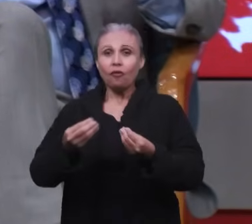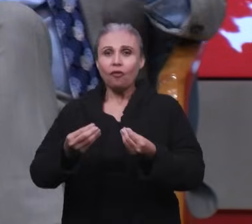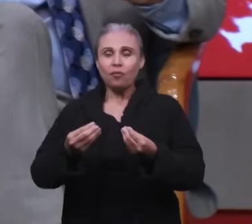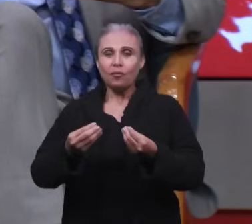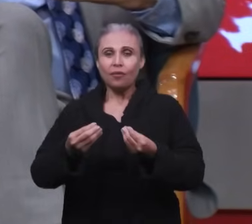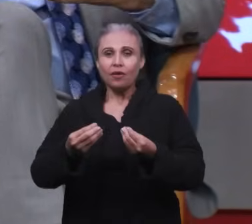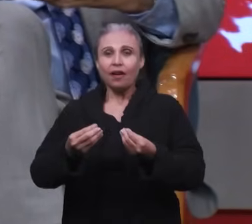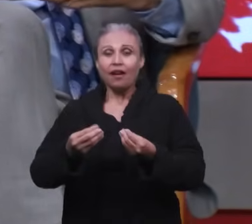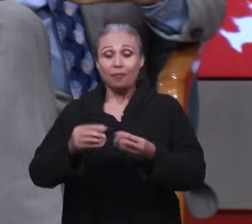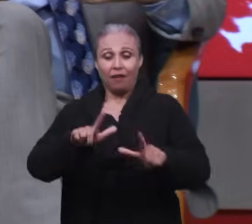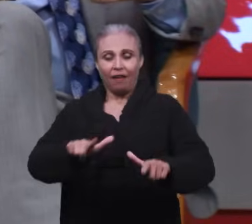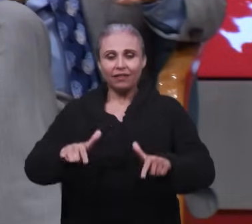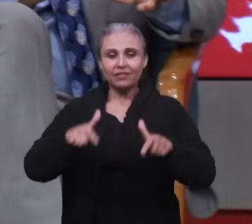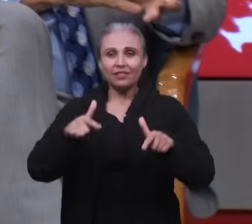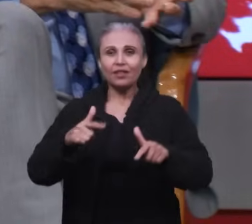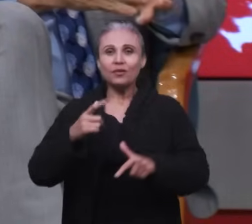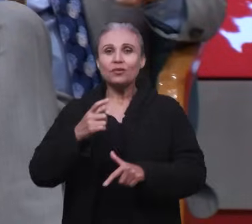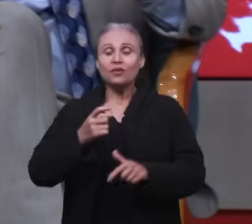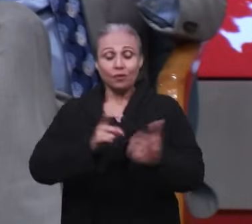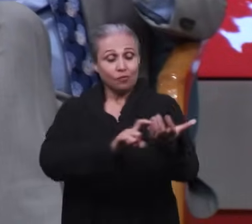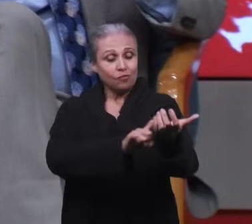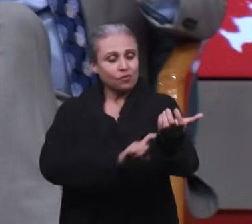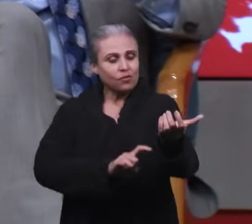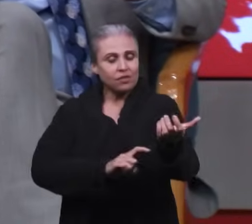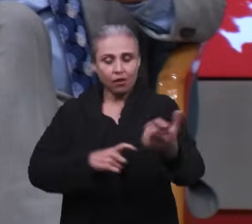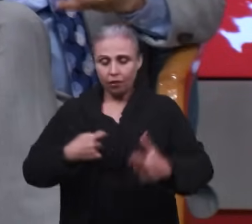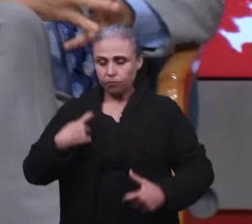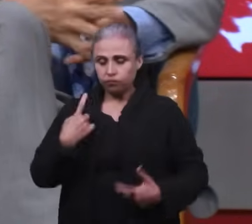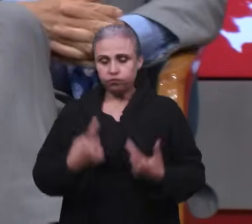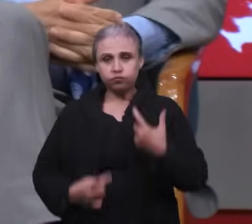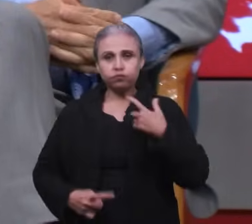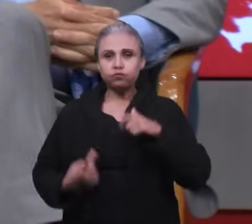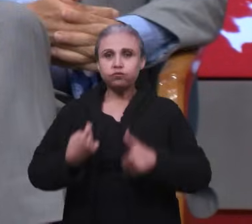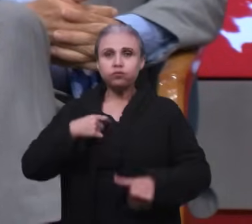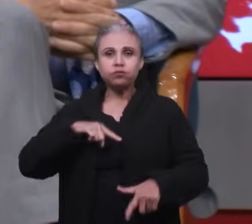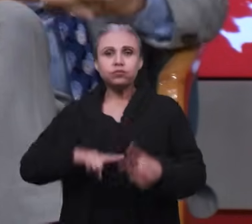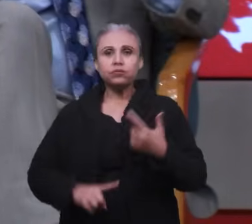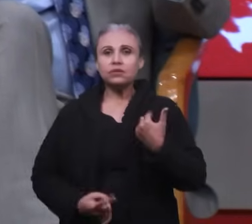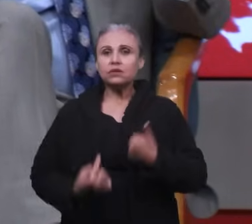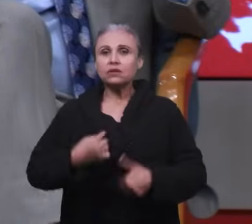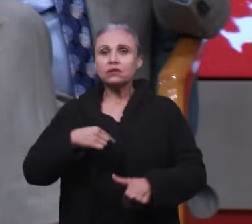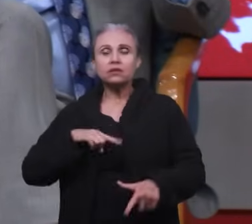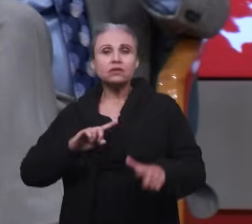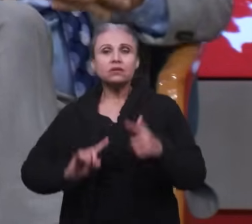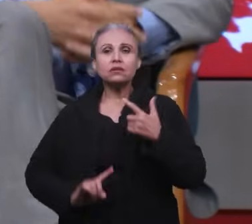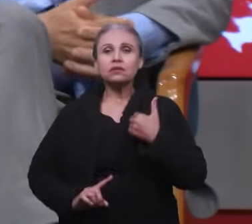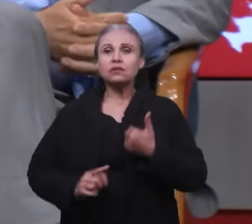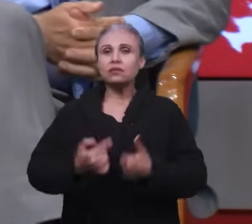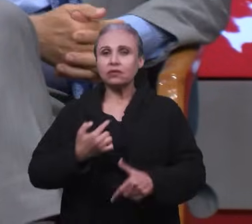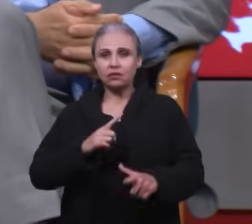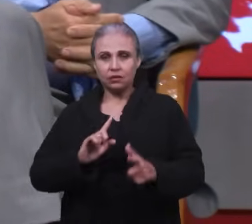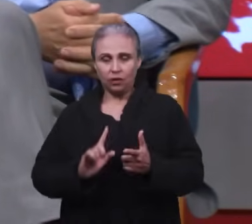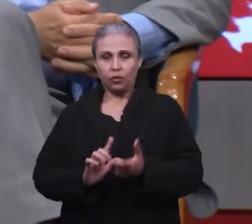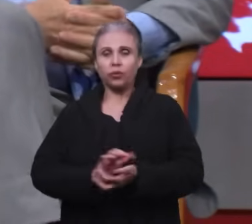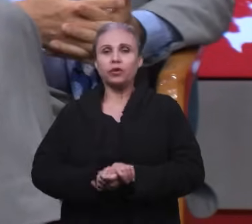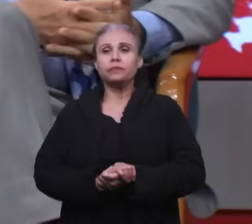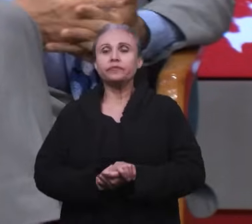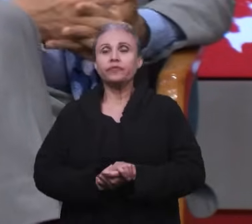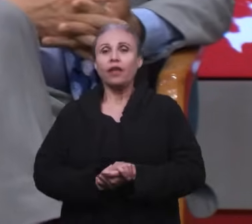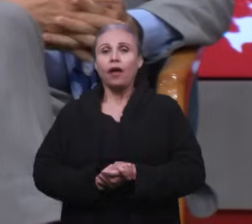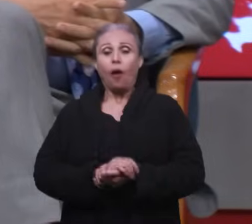sua integração pelo sangue que circula. Aquilo que se chama de